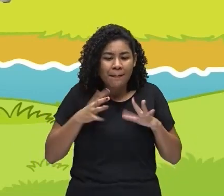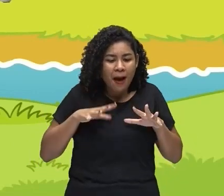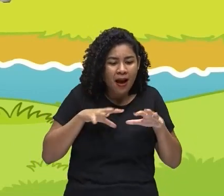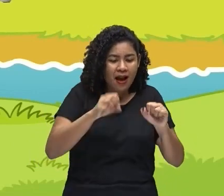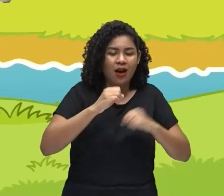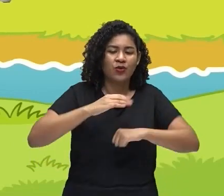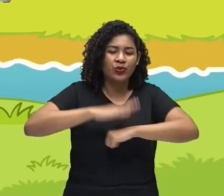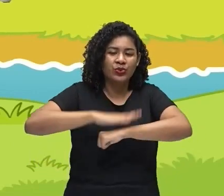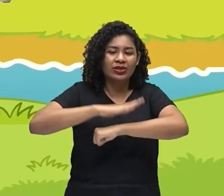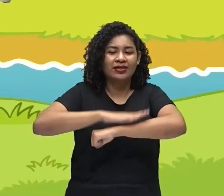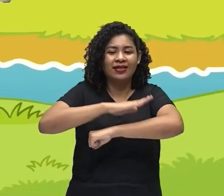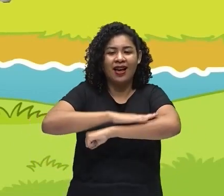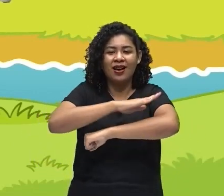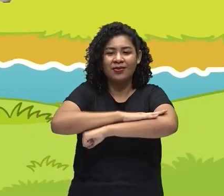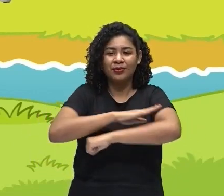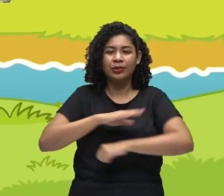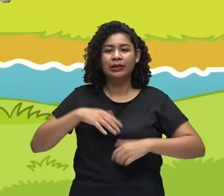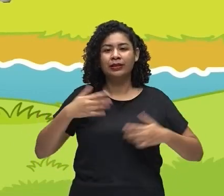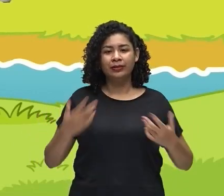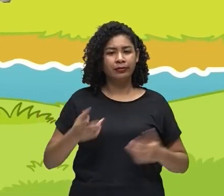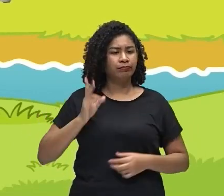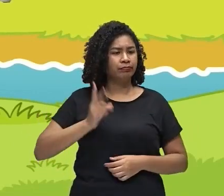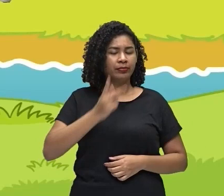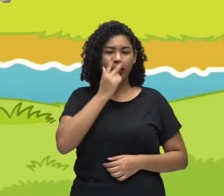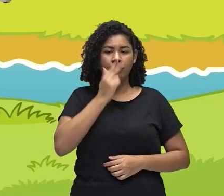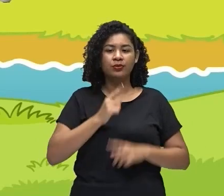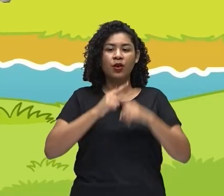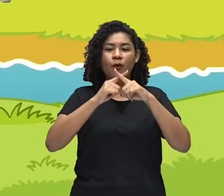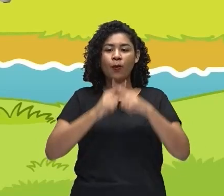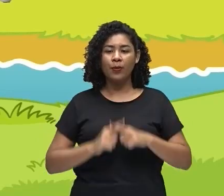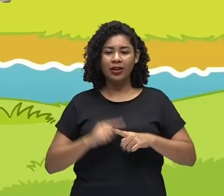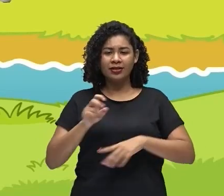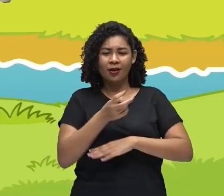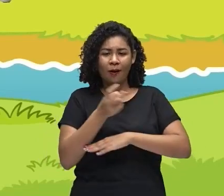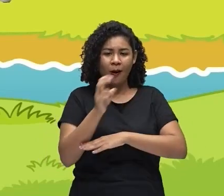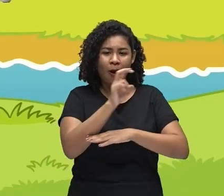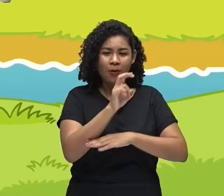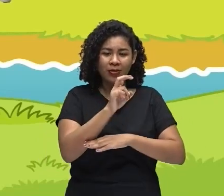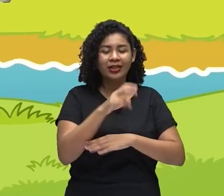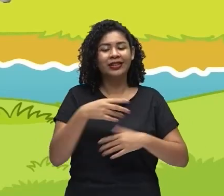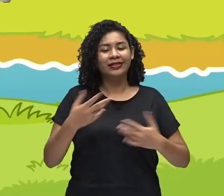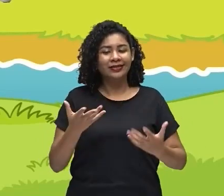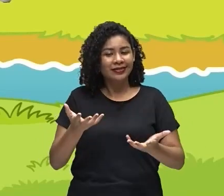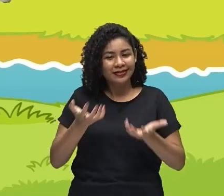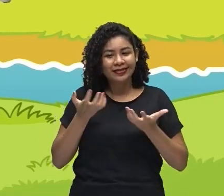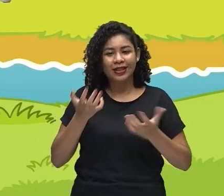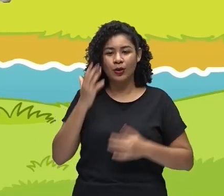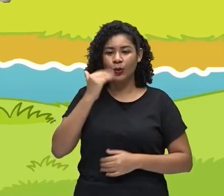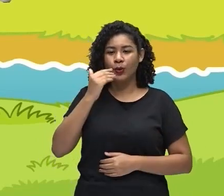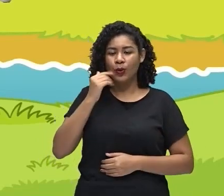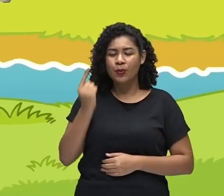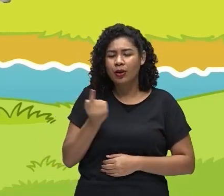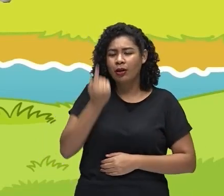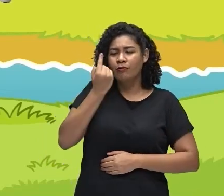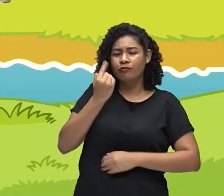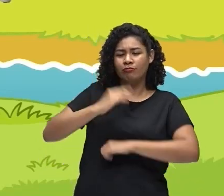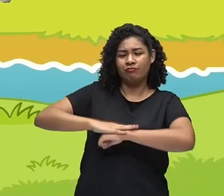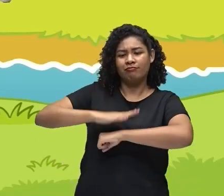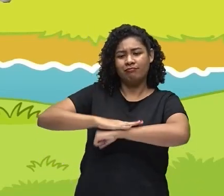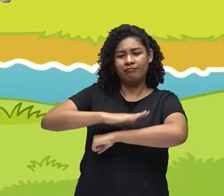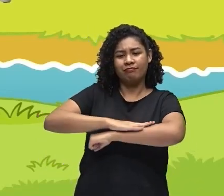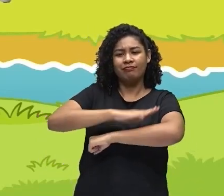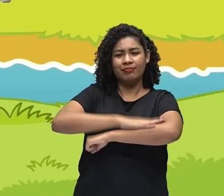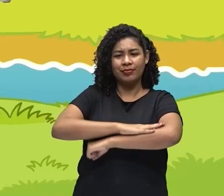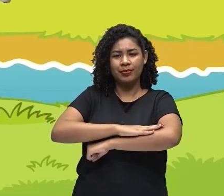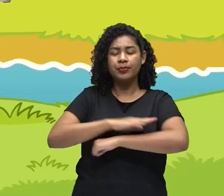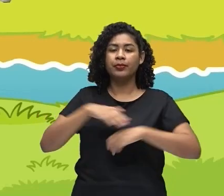gente vai ter aí uma grande competição entre aquelas cobras, porque elas iam precisar se alimentar daquele único sapo que a gente visualizou.